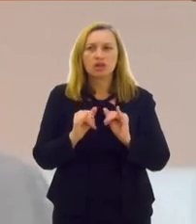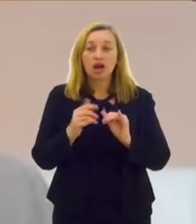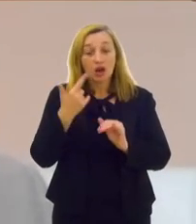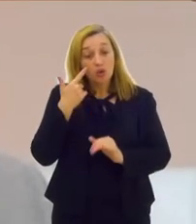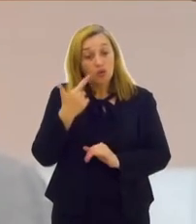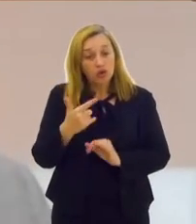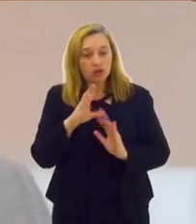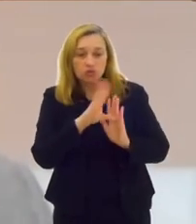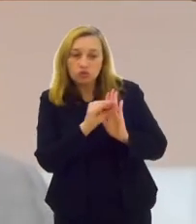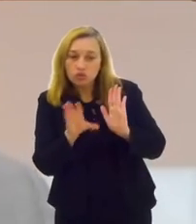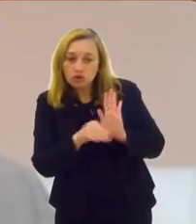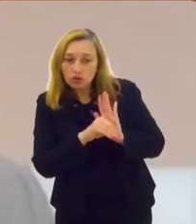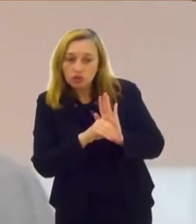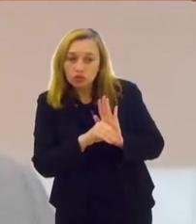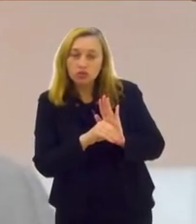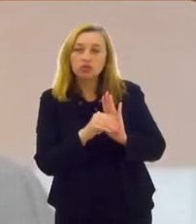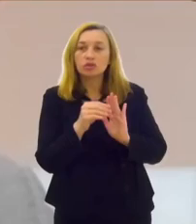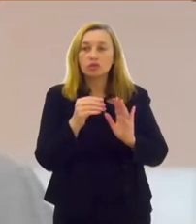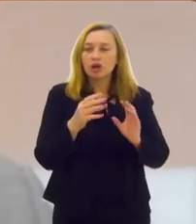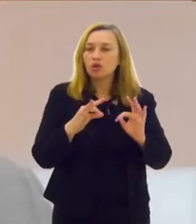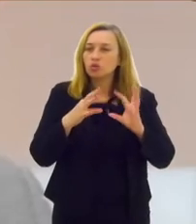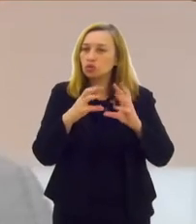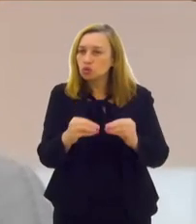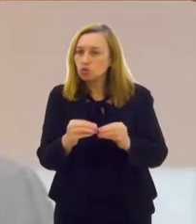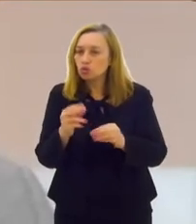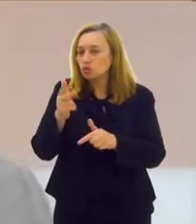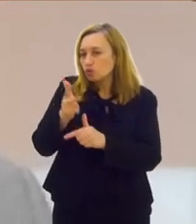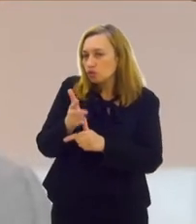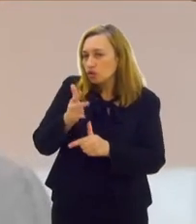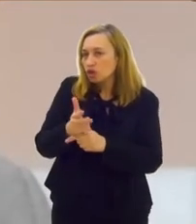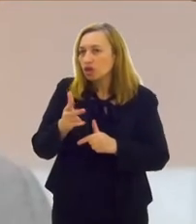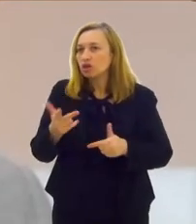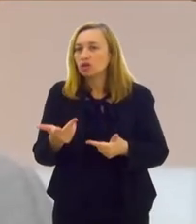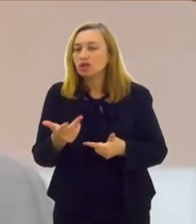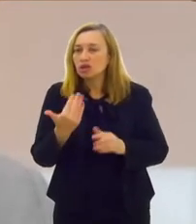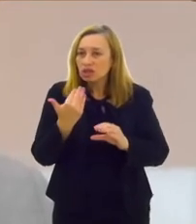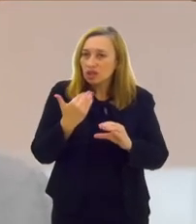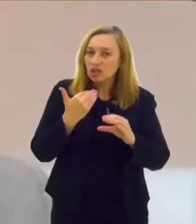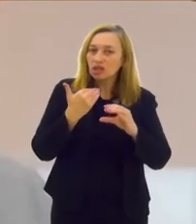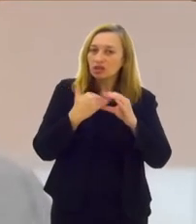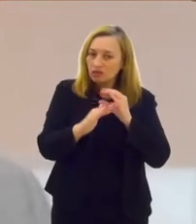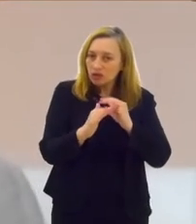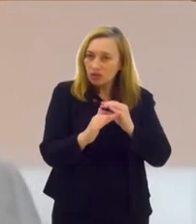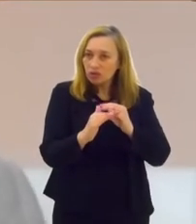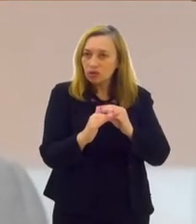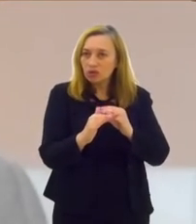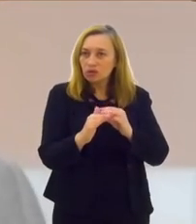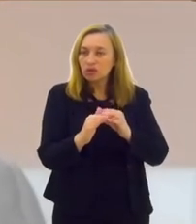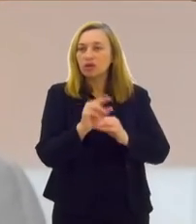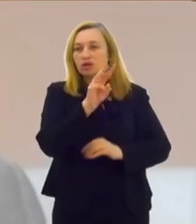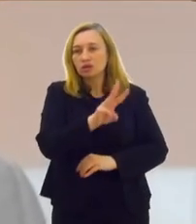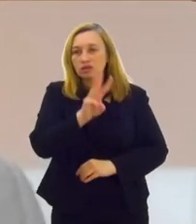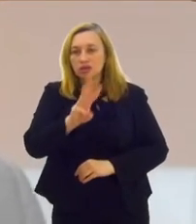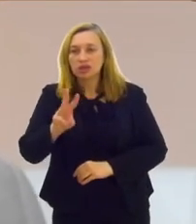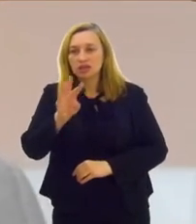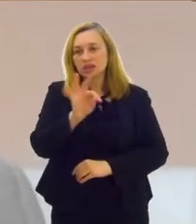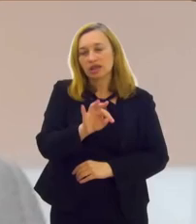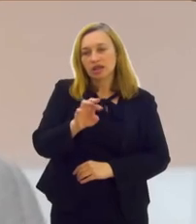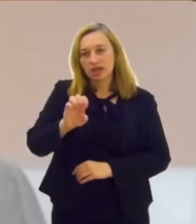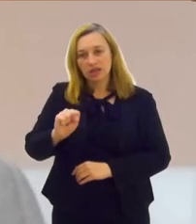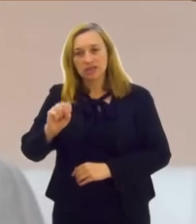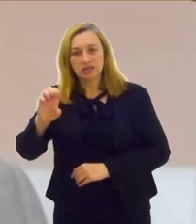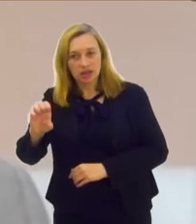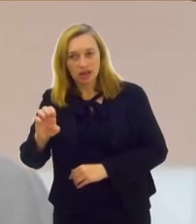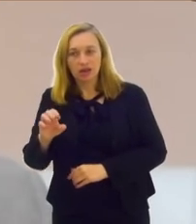eu coleto o material, pego os arquivos, as imagens ou vídeos e manda isso lá no site do